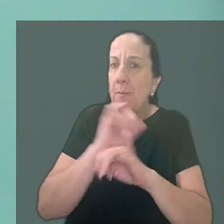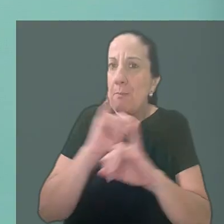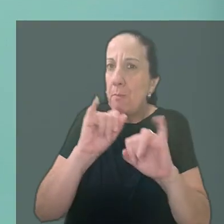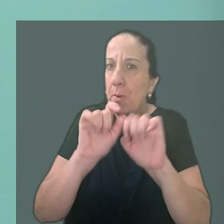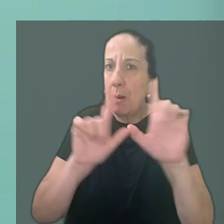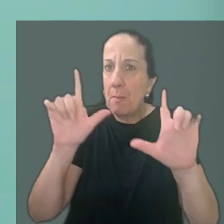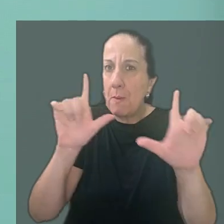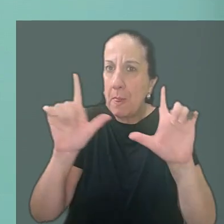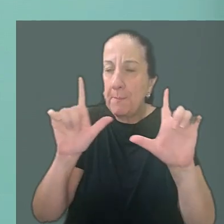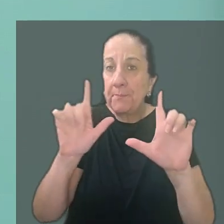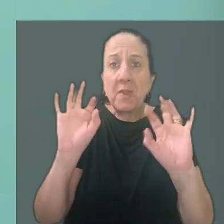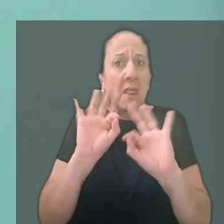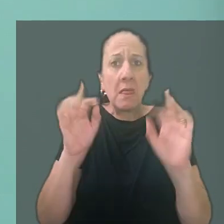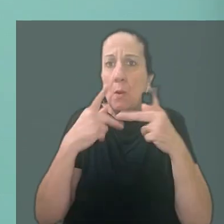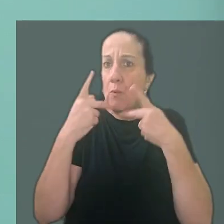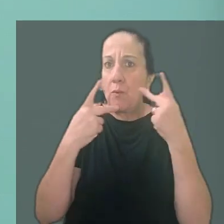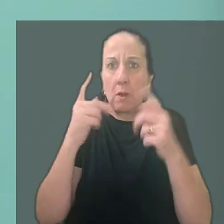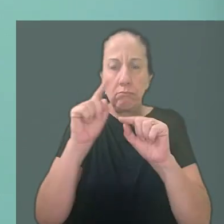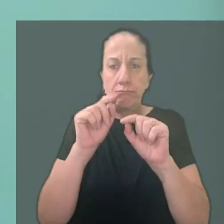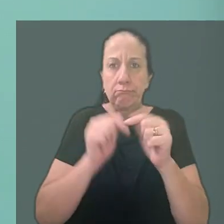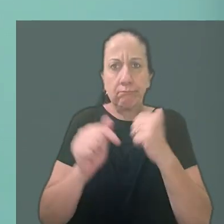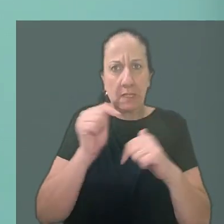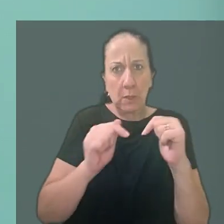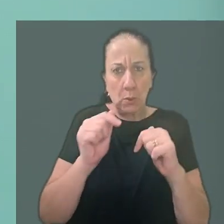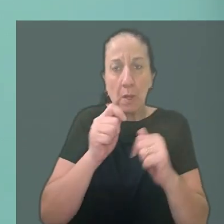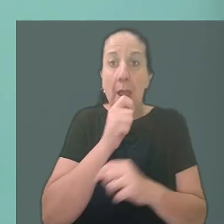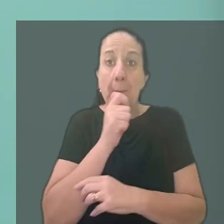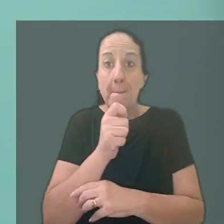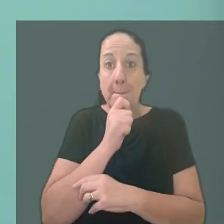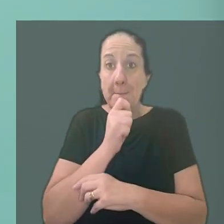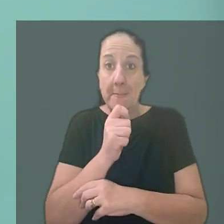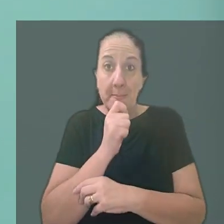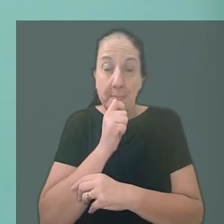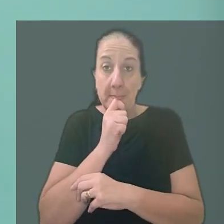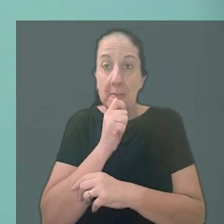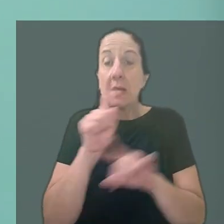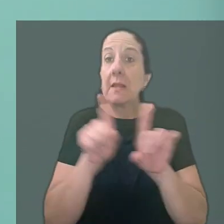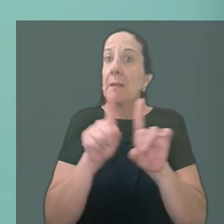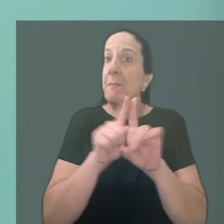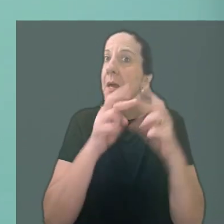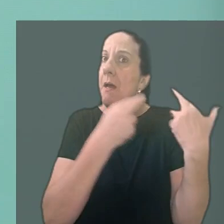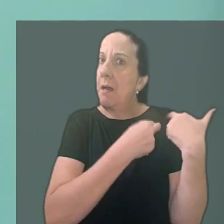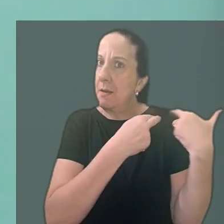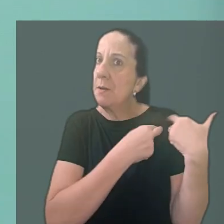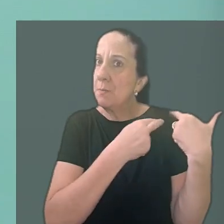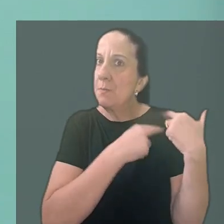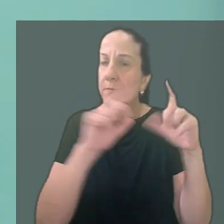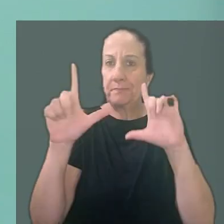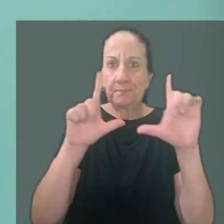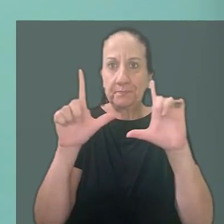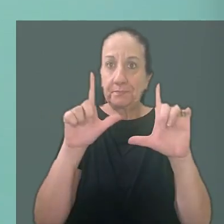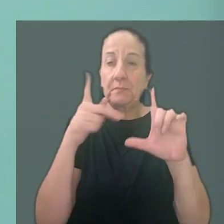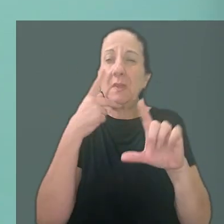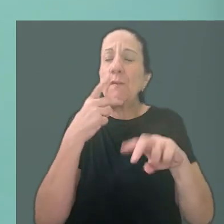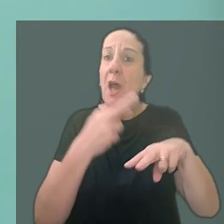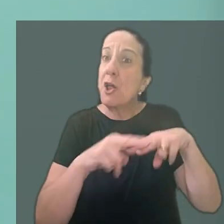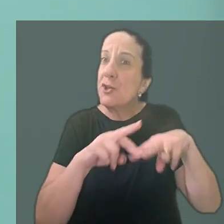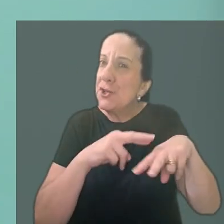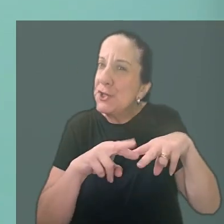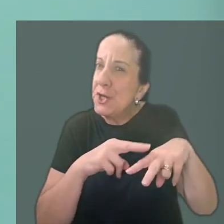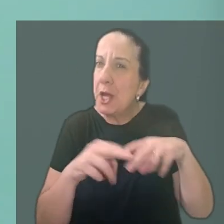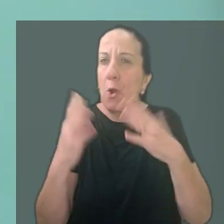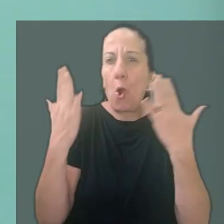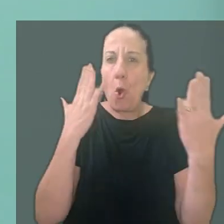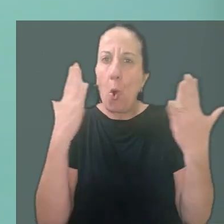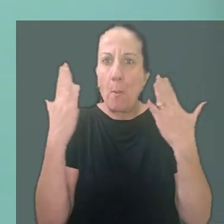programação. Mesmo sem mencionar o nome da trabalhadora, o apresentador e dono da emissora reforçou estereótipos de gênero ao